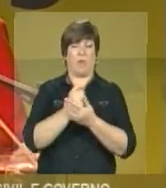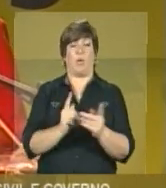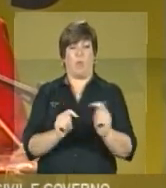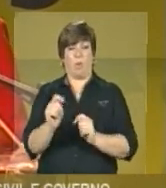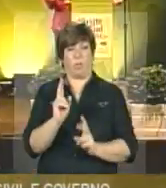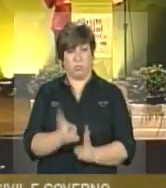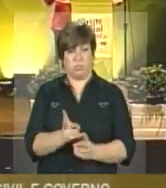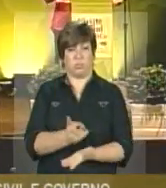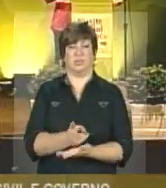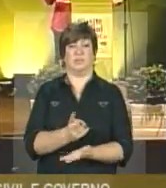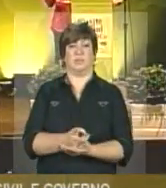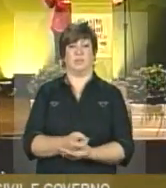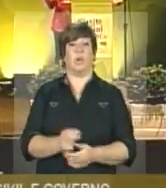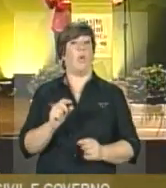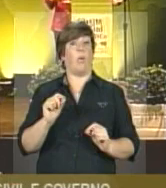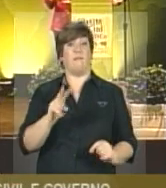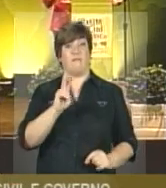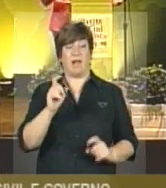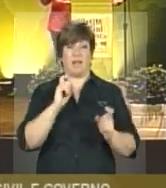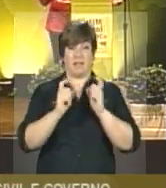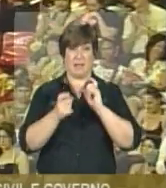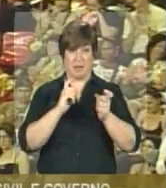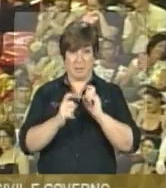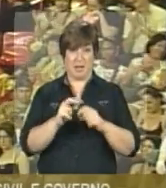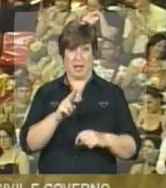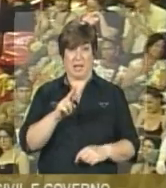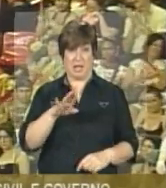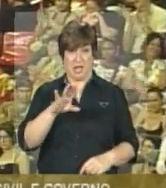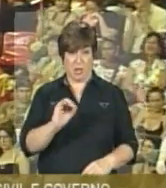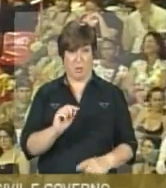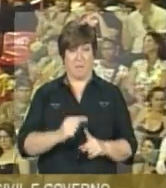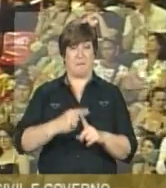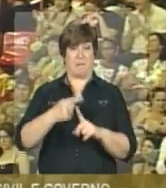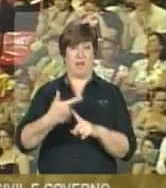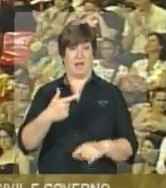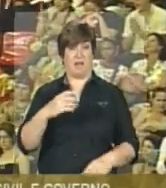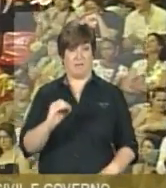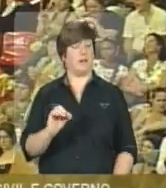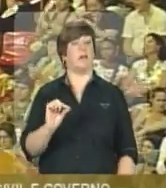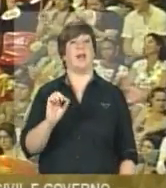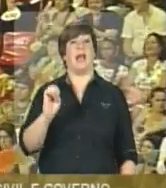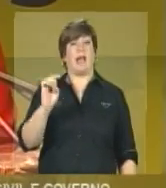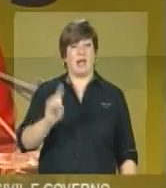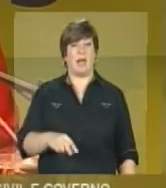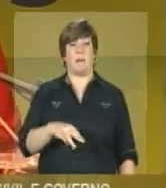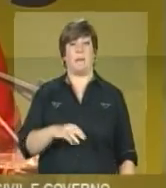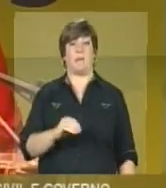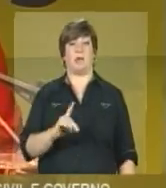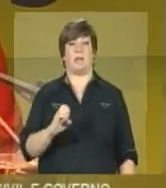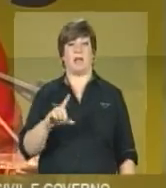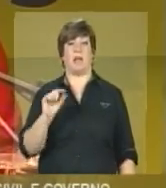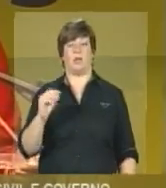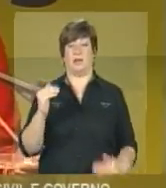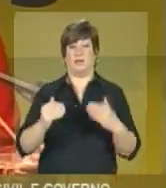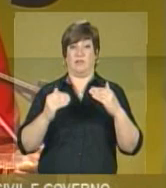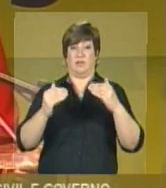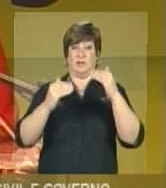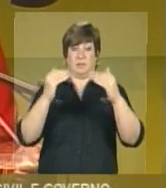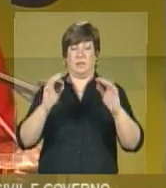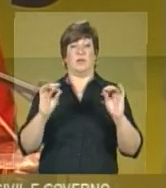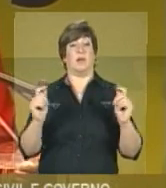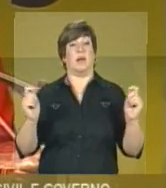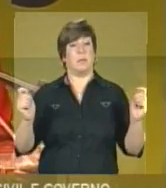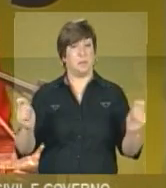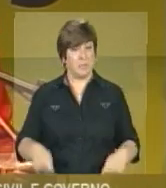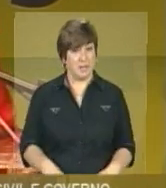estará em debate na Rio+20 é um modelo de desenvolvimento